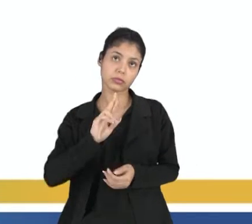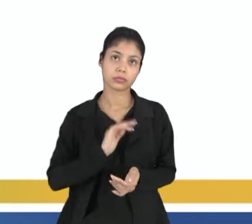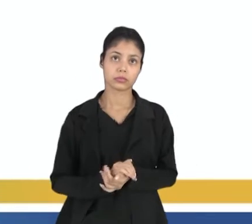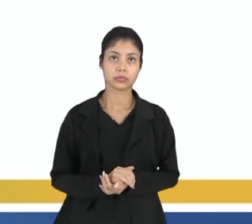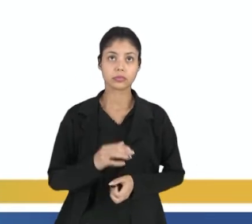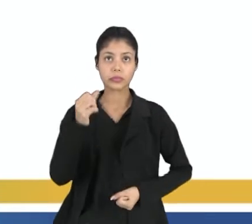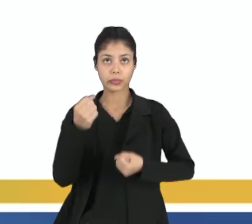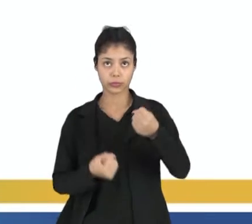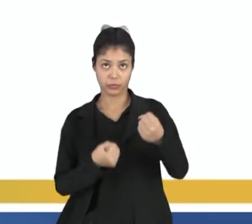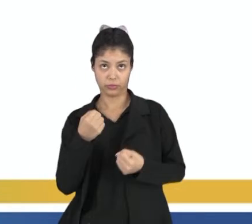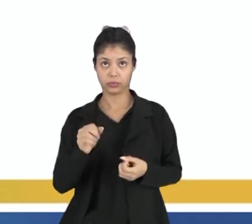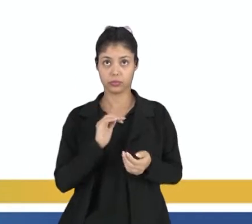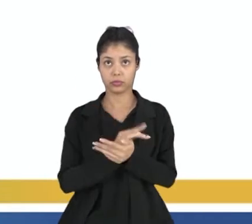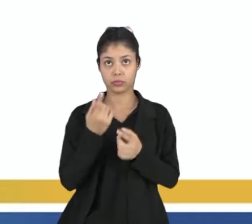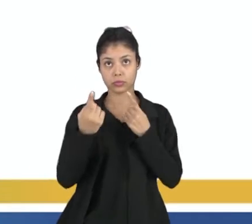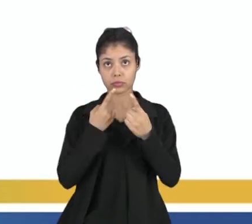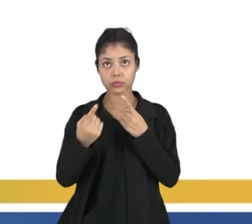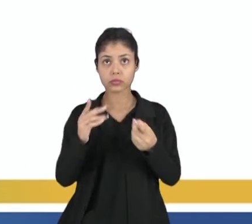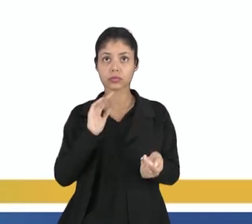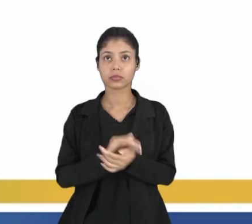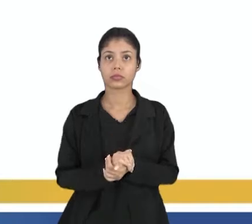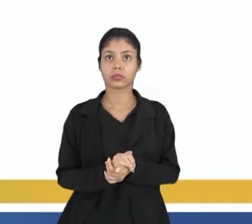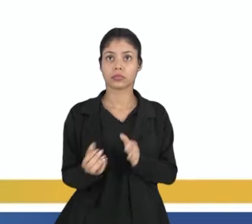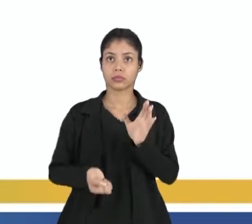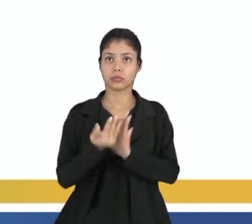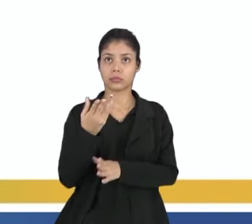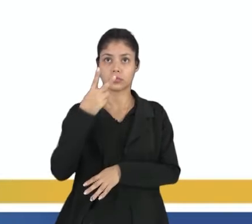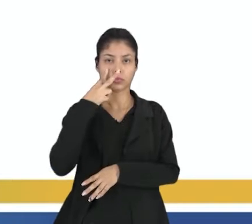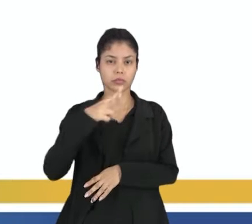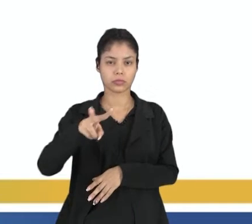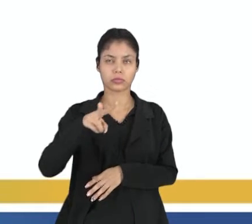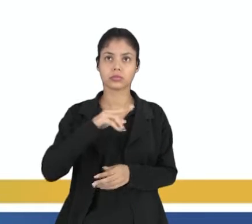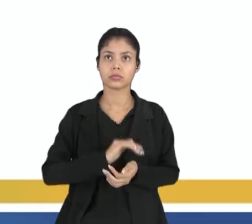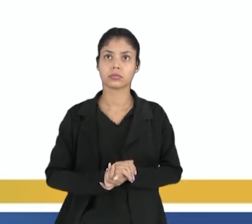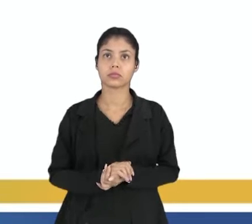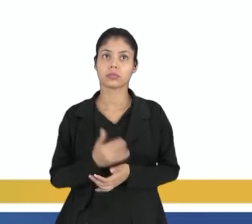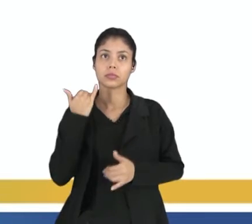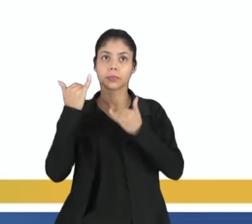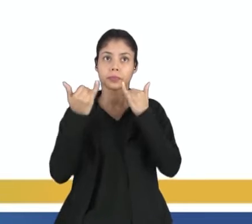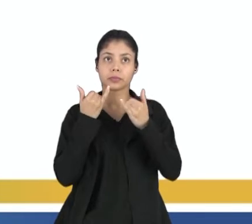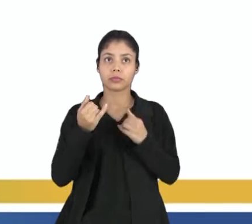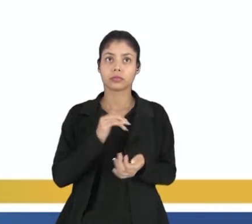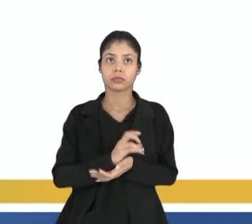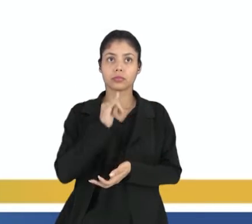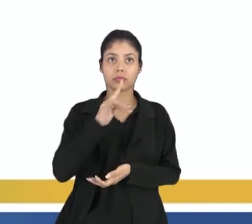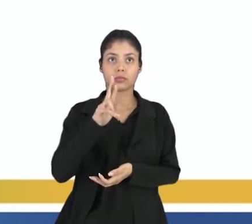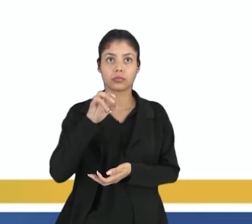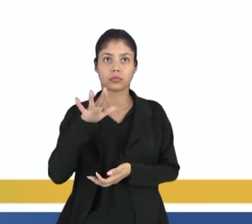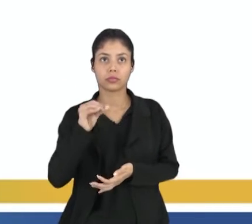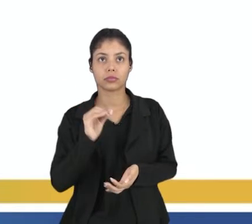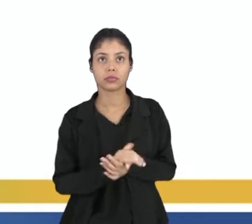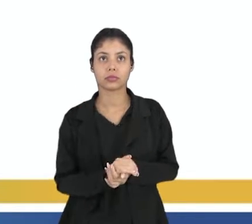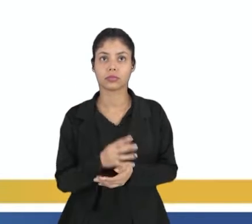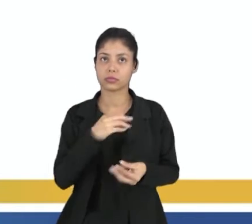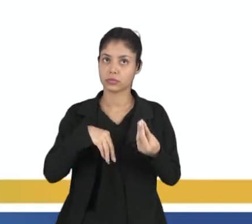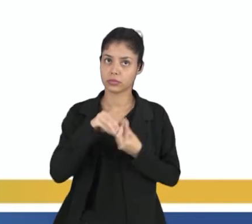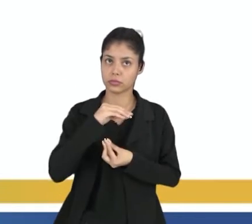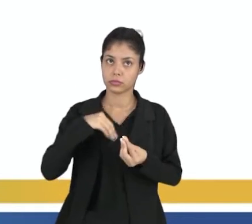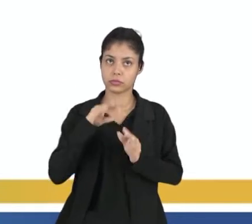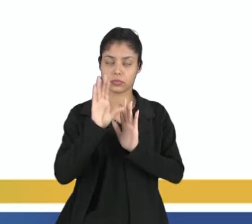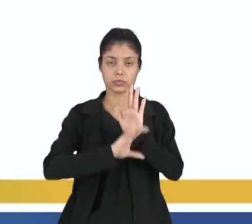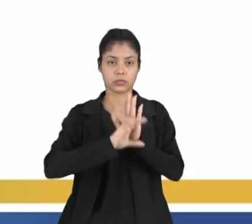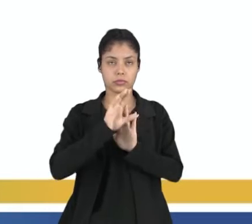mais utilizada pelos veículos de comunicação para criar o aspecto visual da informação, a